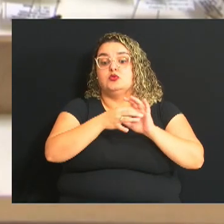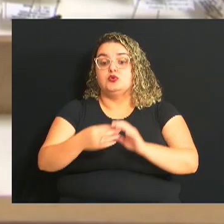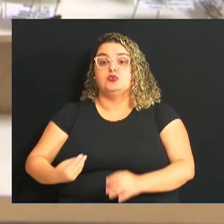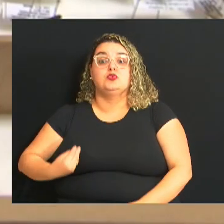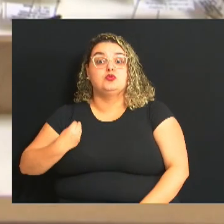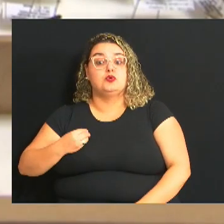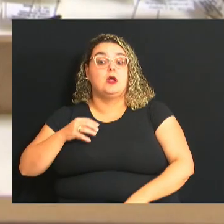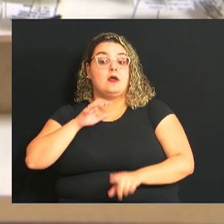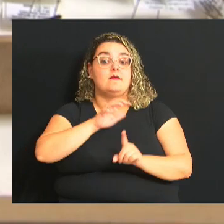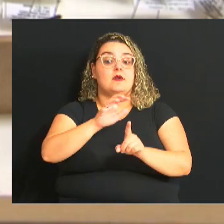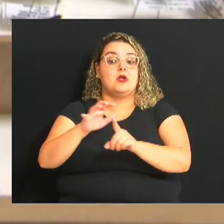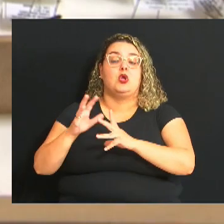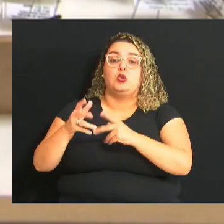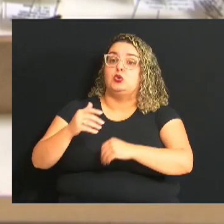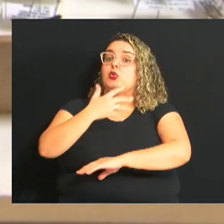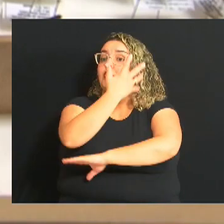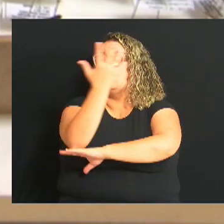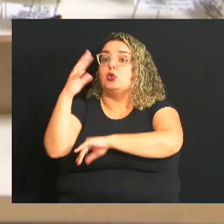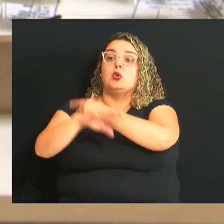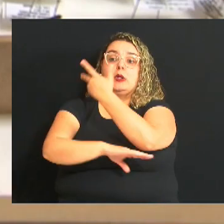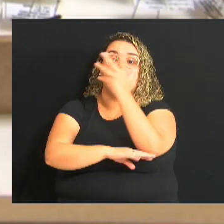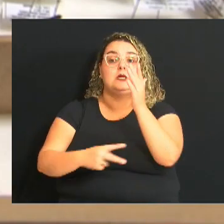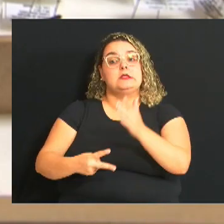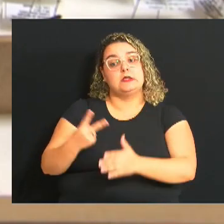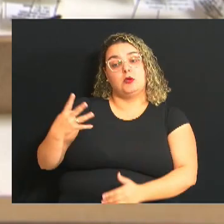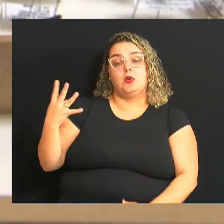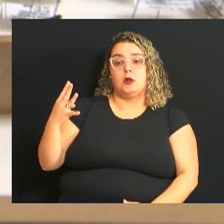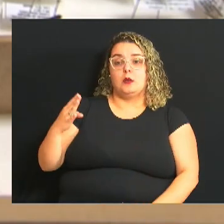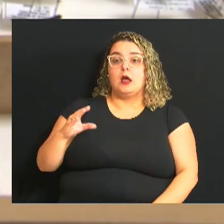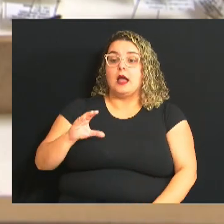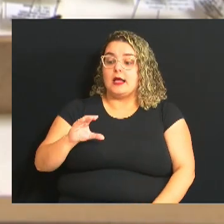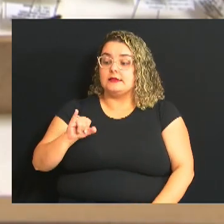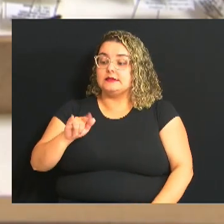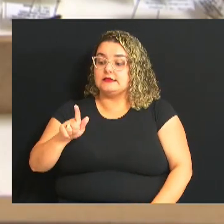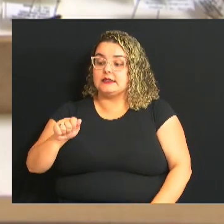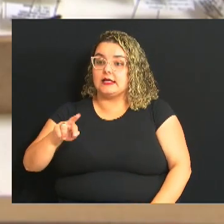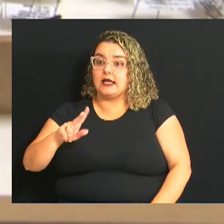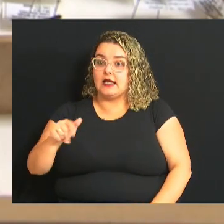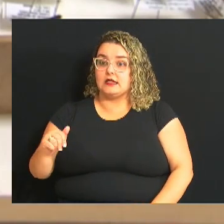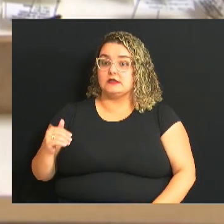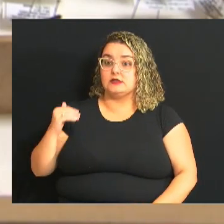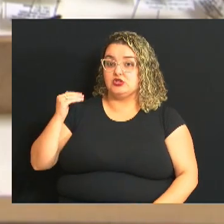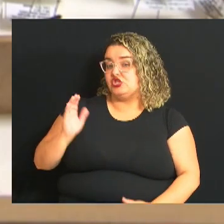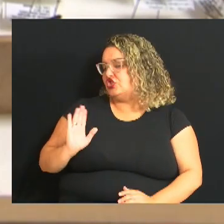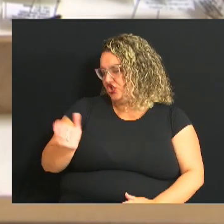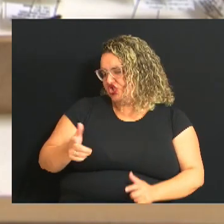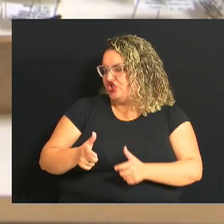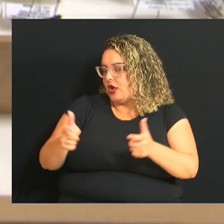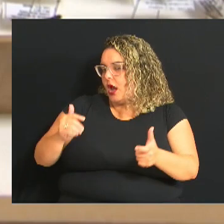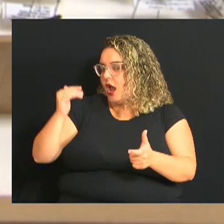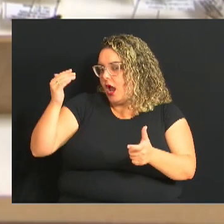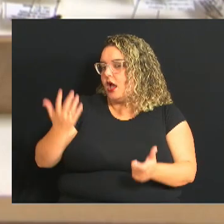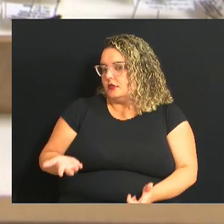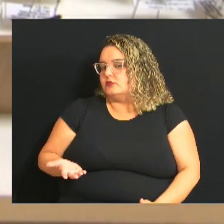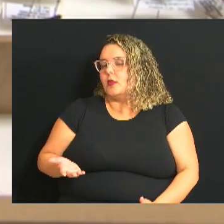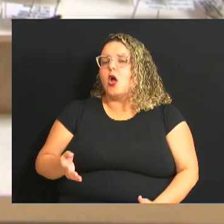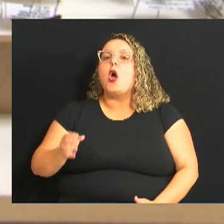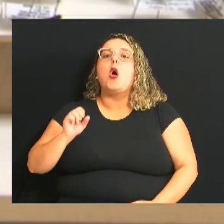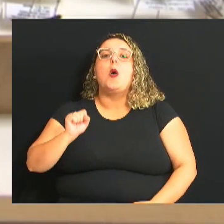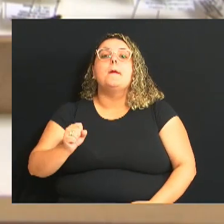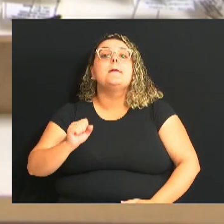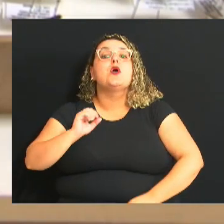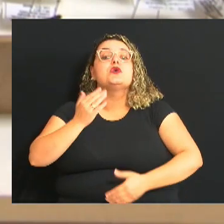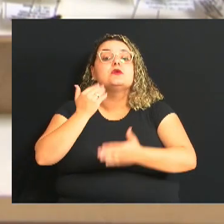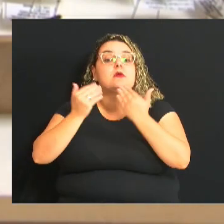toda a natureza, segundo a bióloga. Bom, as cigarras, as fases adultas, principalmente, elas podem servir de alimento para outros animais,